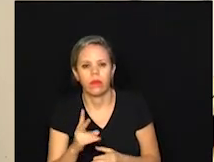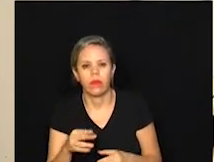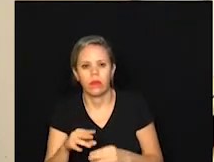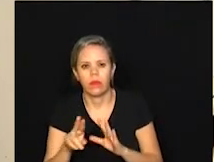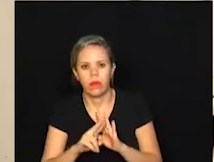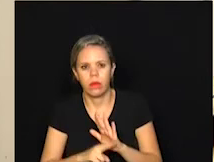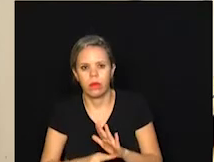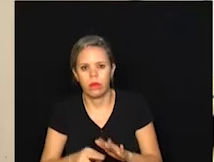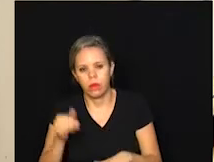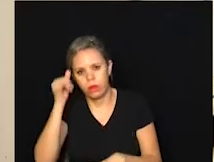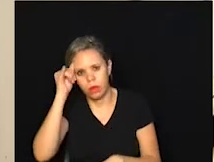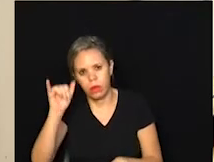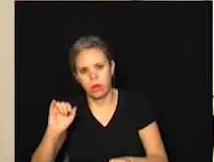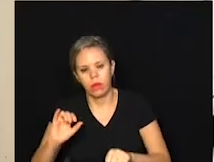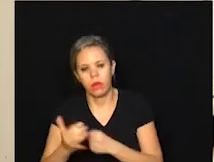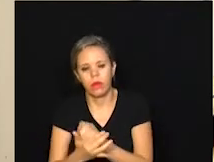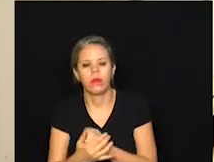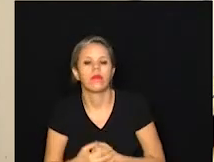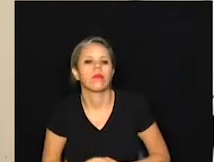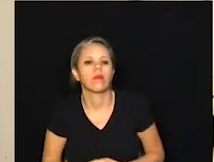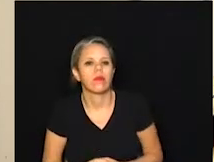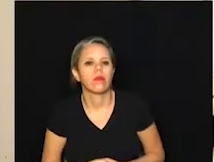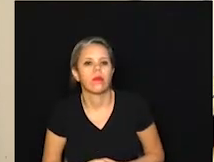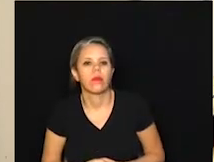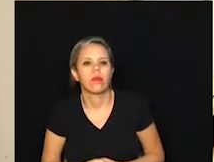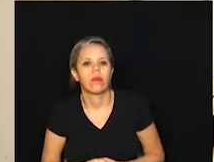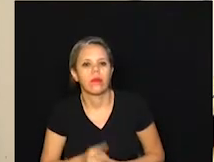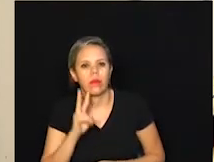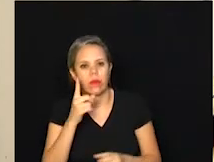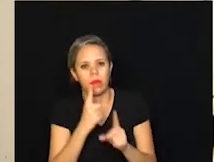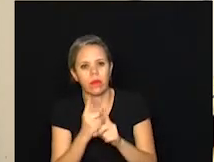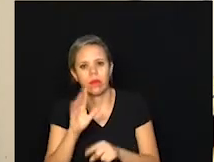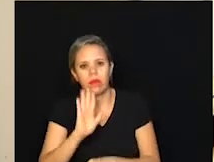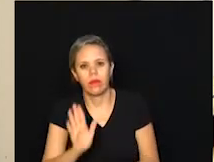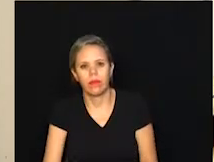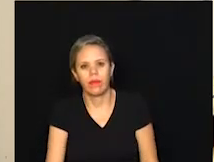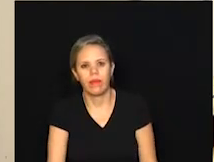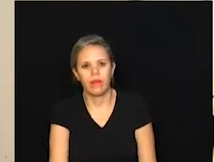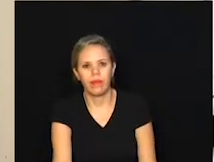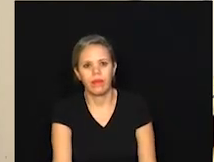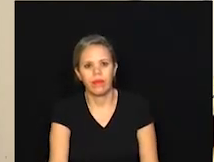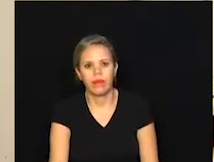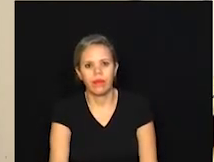protocolos de prevenção contra o Covid-19. Te vejo logo mais. Até logo. Tchau, tchau.